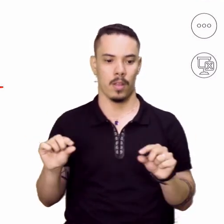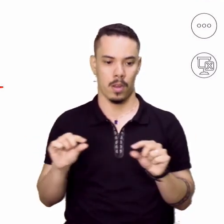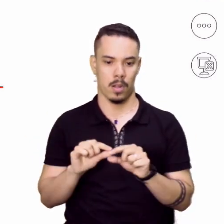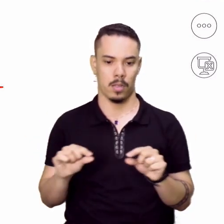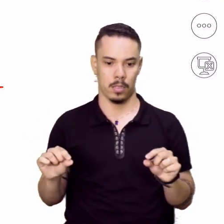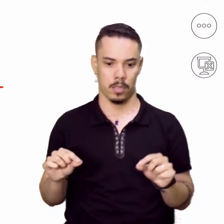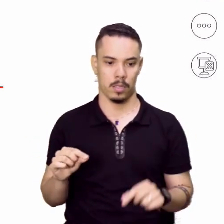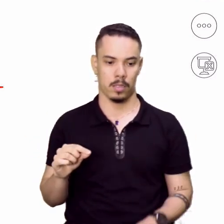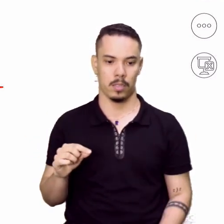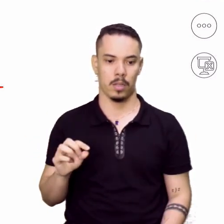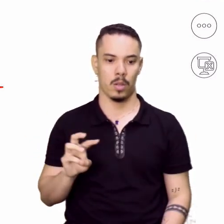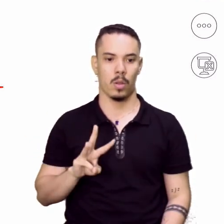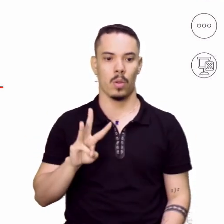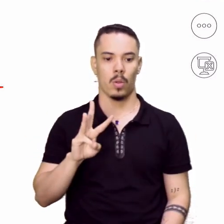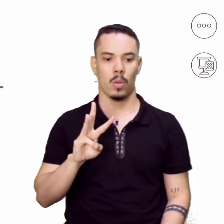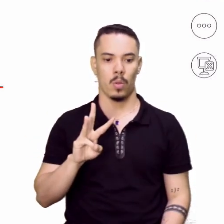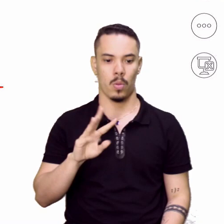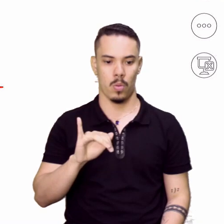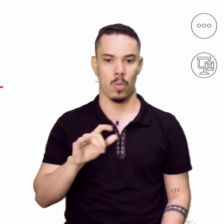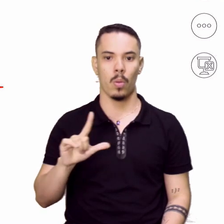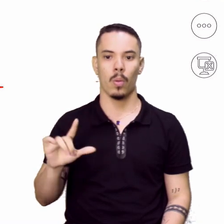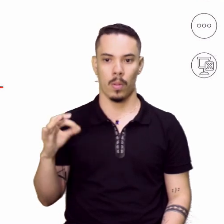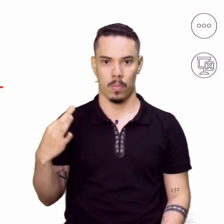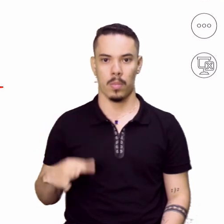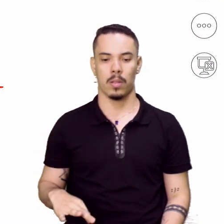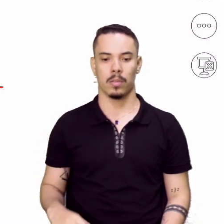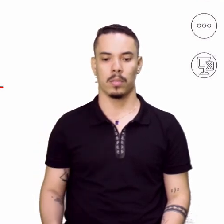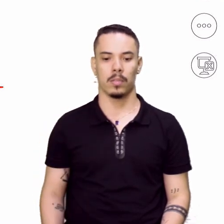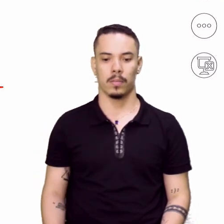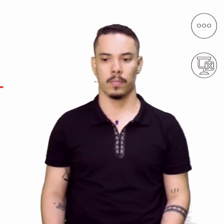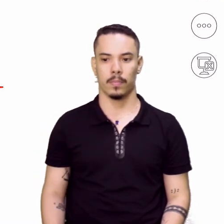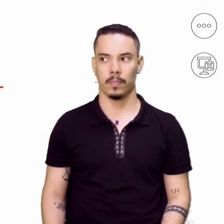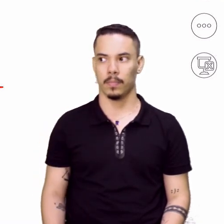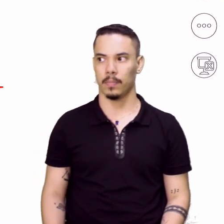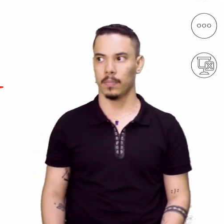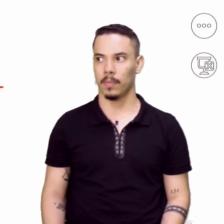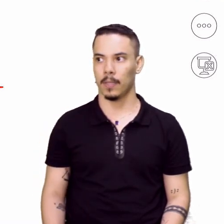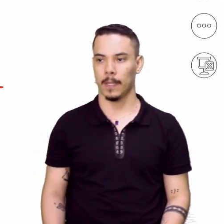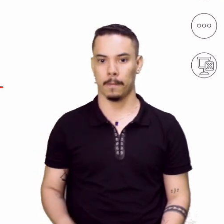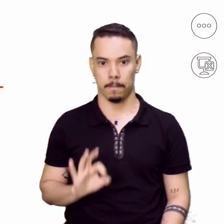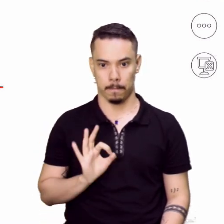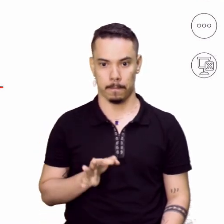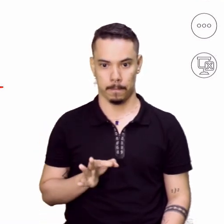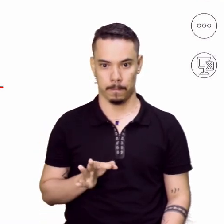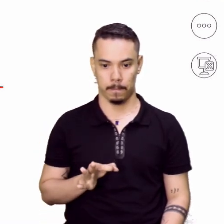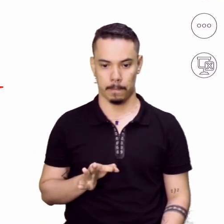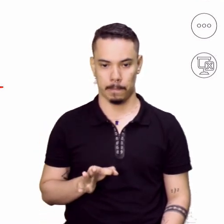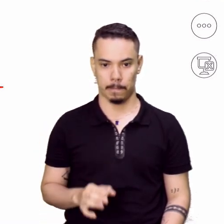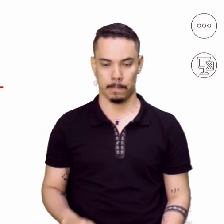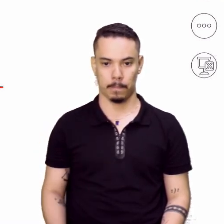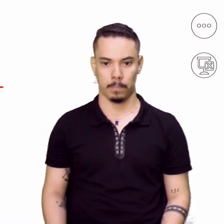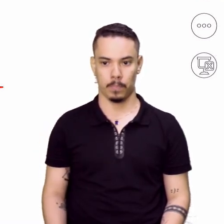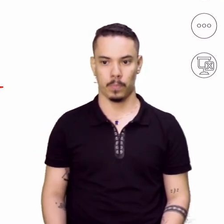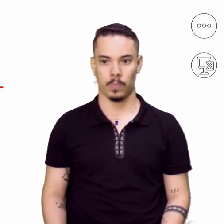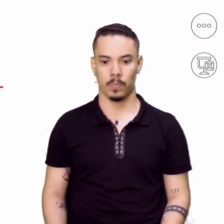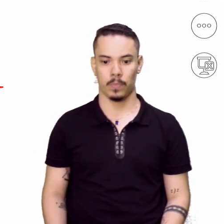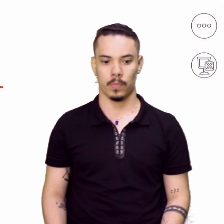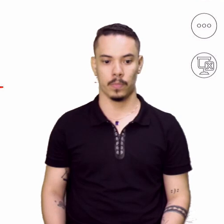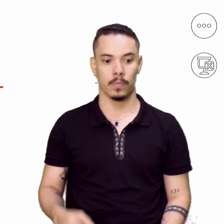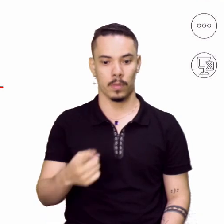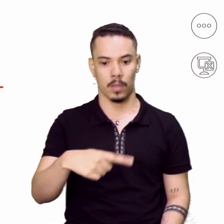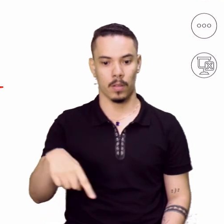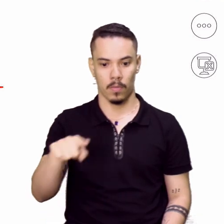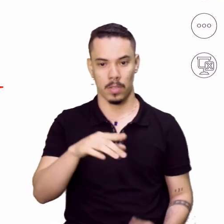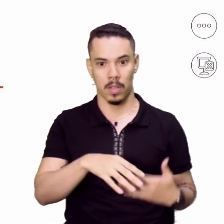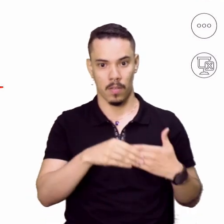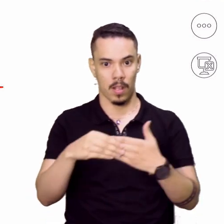o verbo Will Will You Take Your Dog with you to Scotland você levará o seu